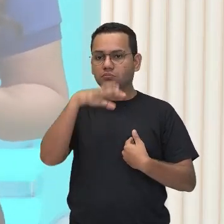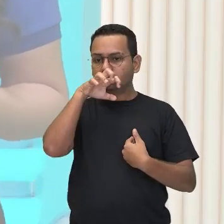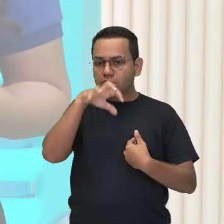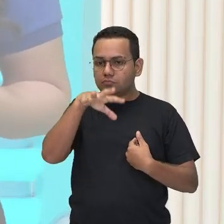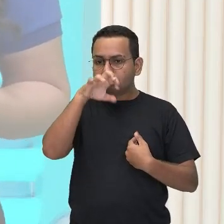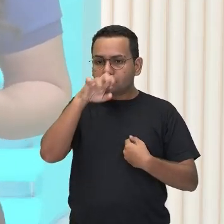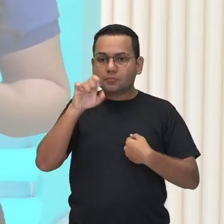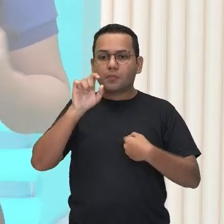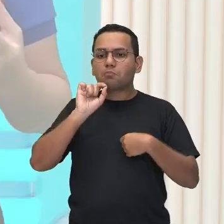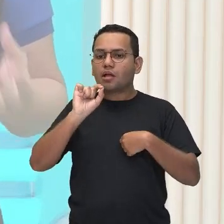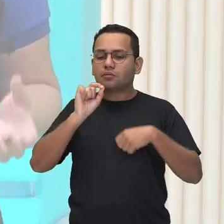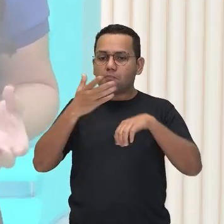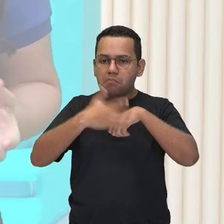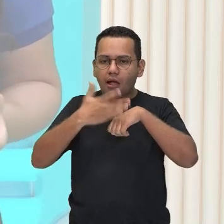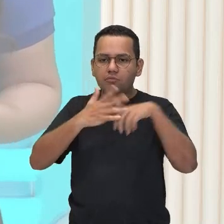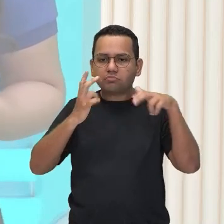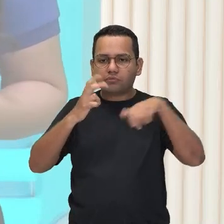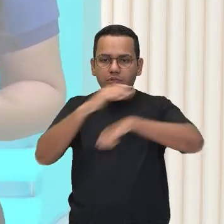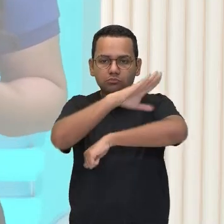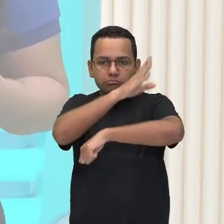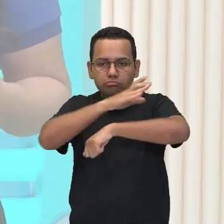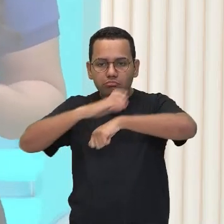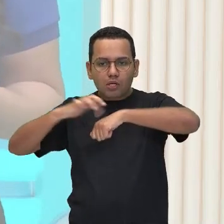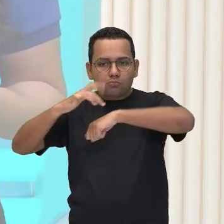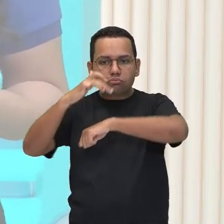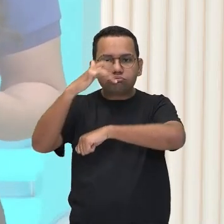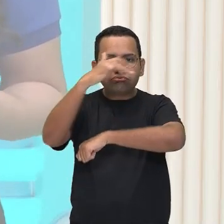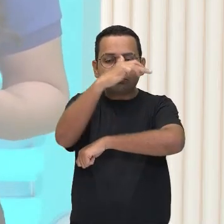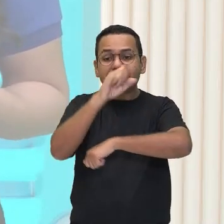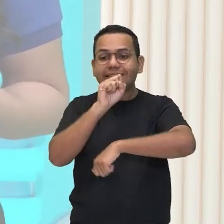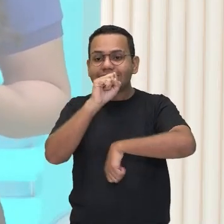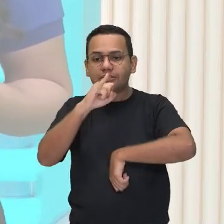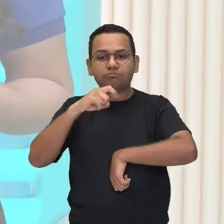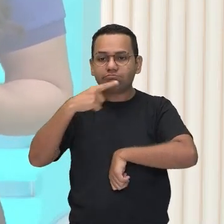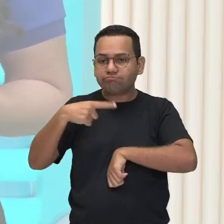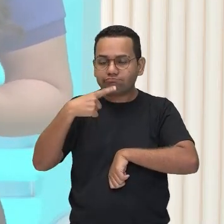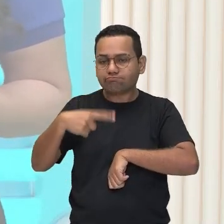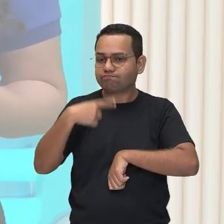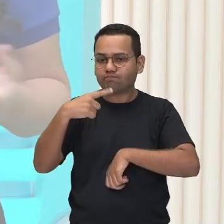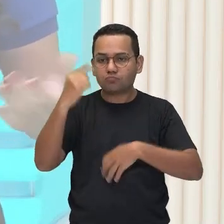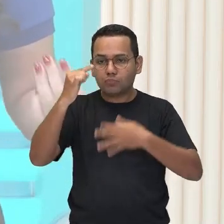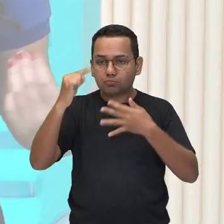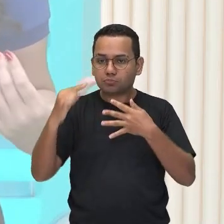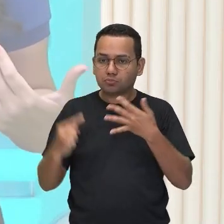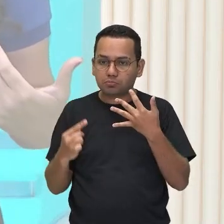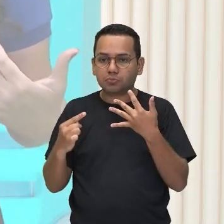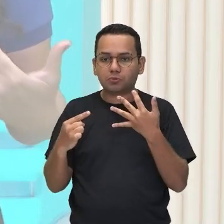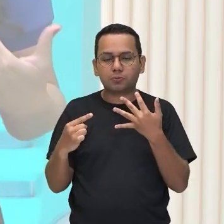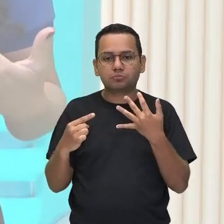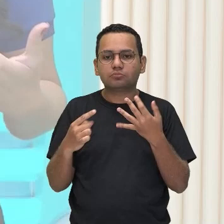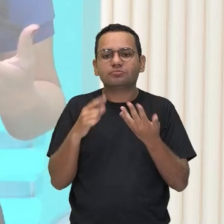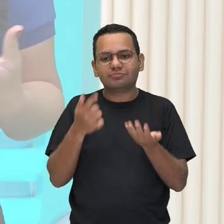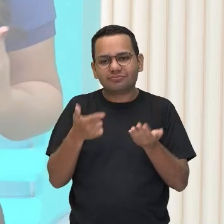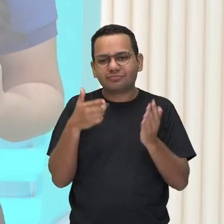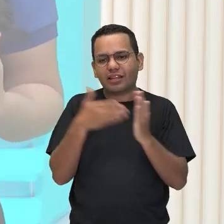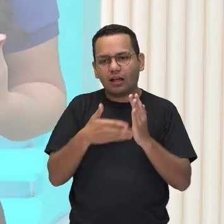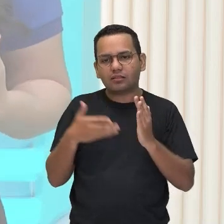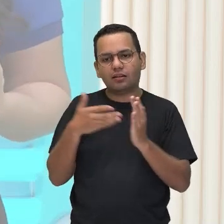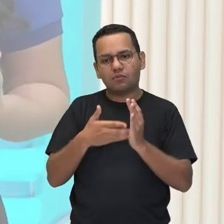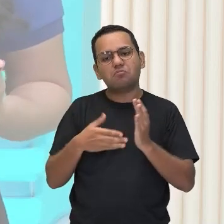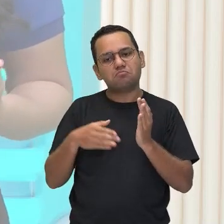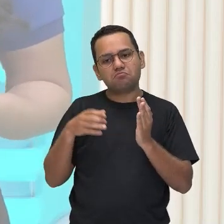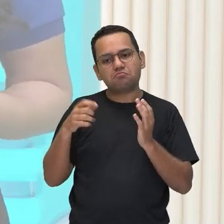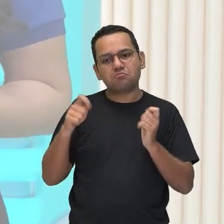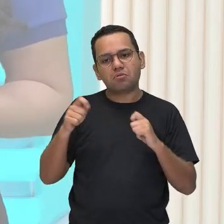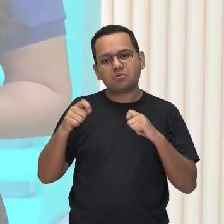resistência muscular então se você não tiver por exemplo essas habilidades trabalhadas eh pode ser um impeditivo de você realizar